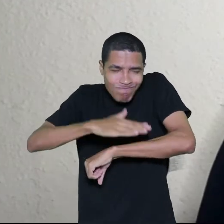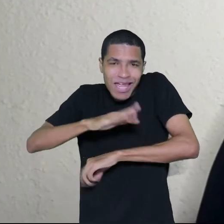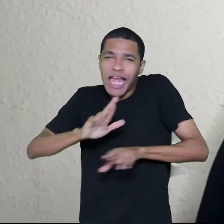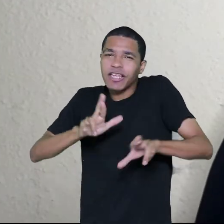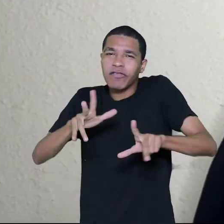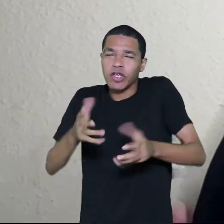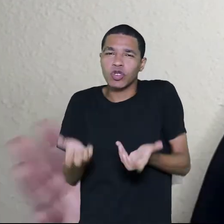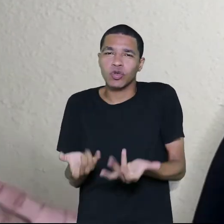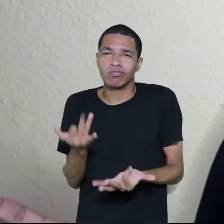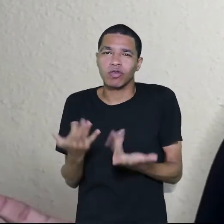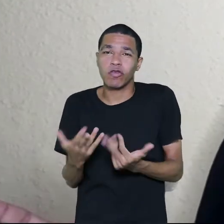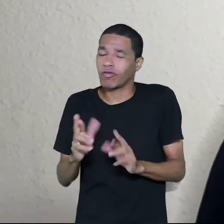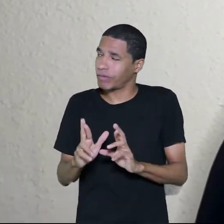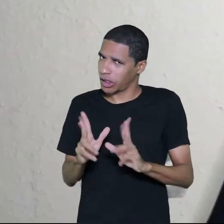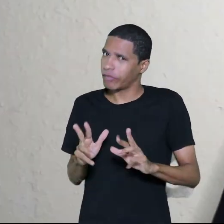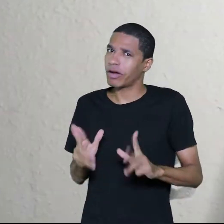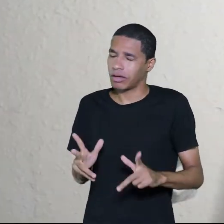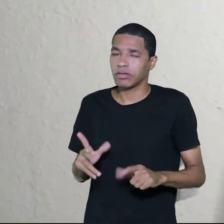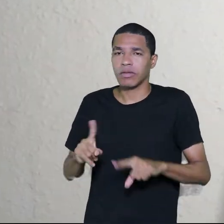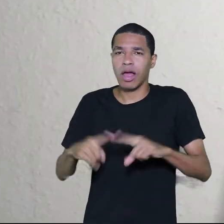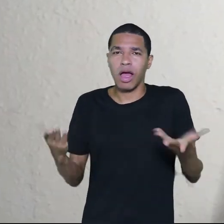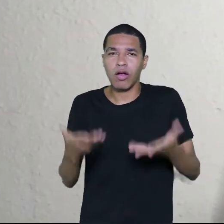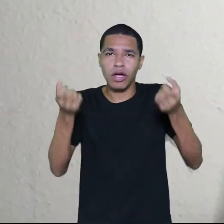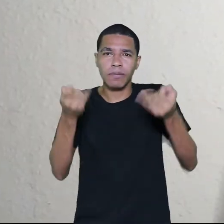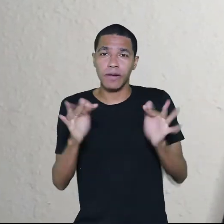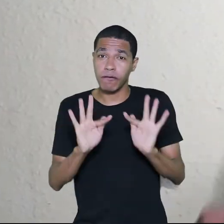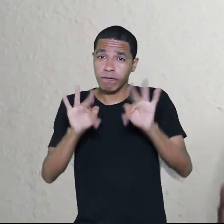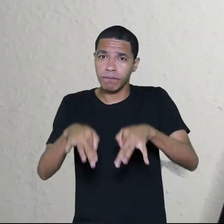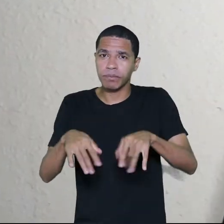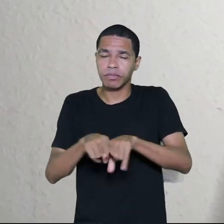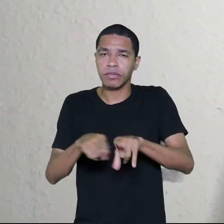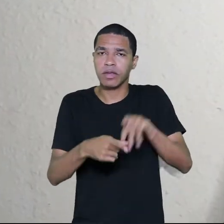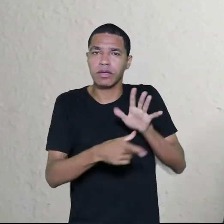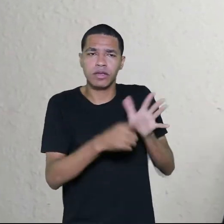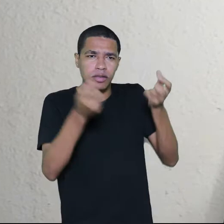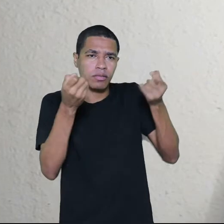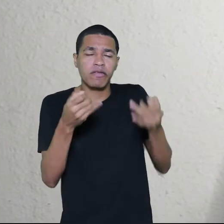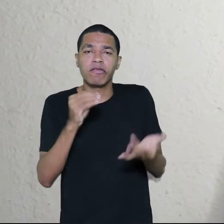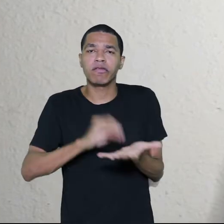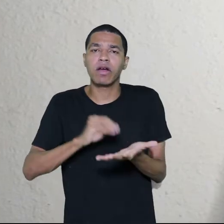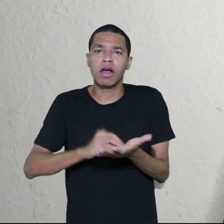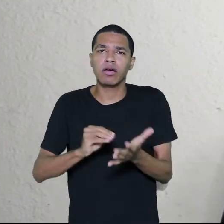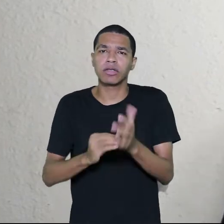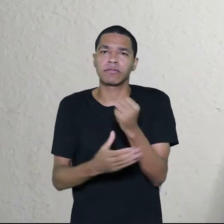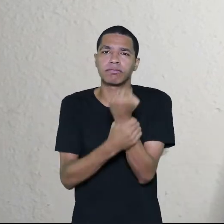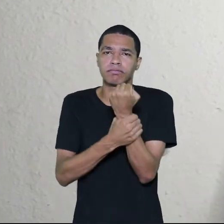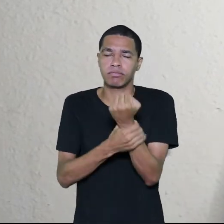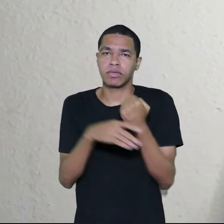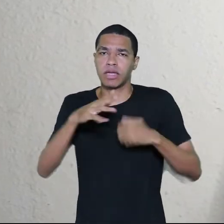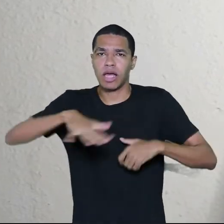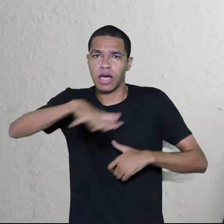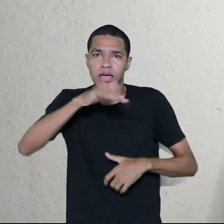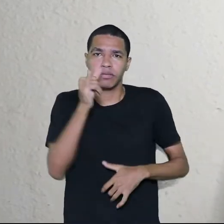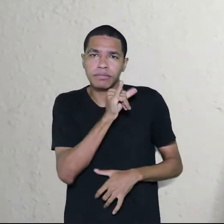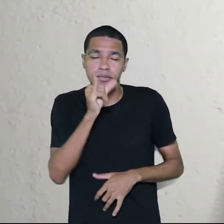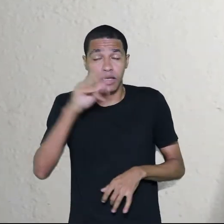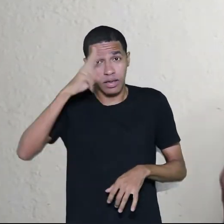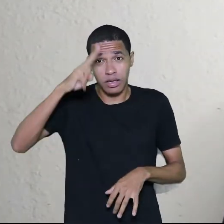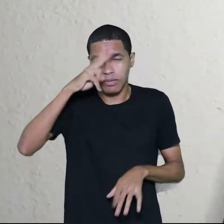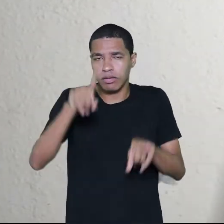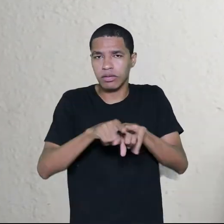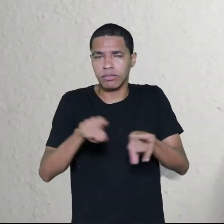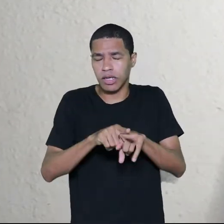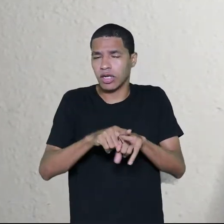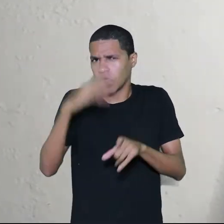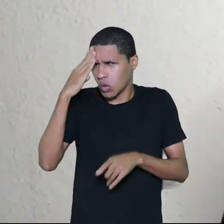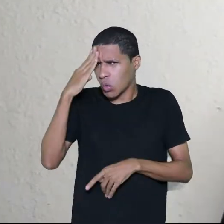da queimadura normal. Agora, para finalizar, irei falar sobre a falta de segurança com a eletricidade, relembrando que